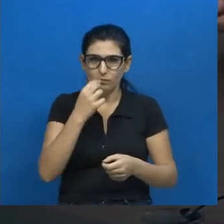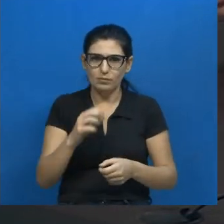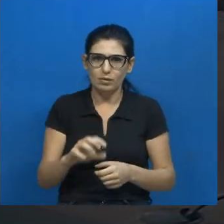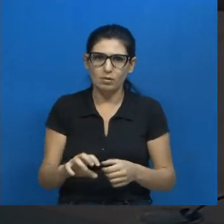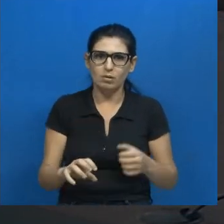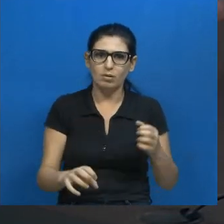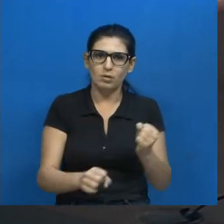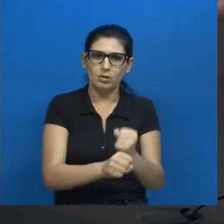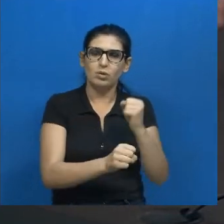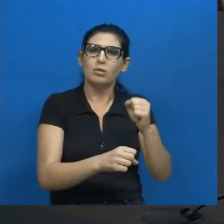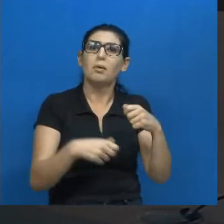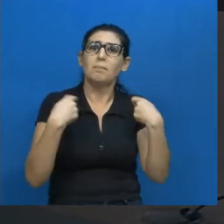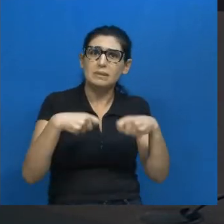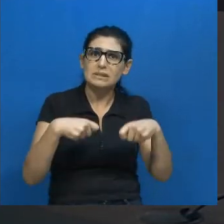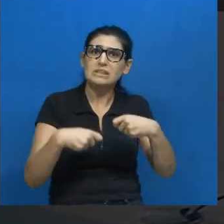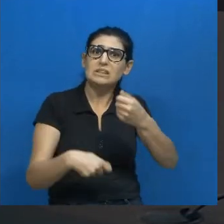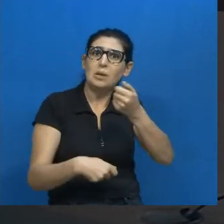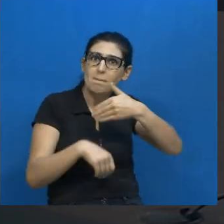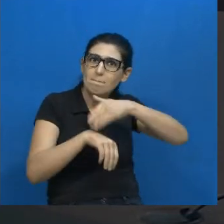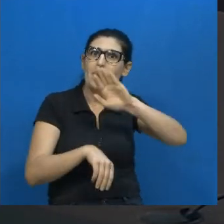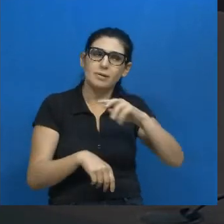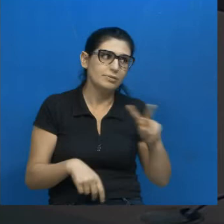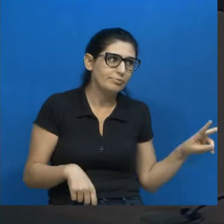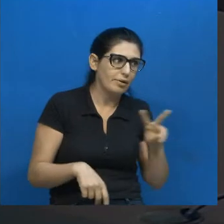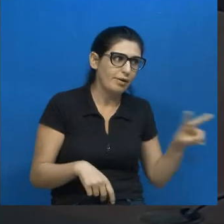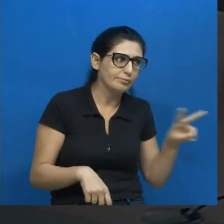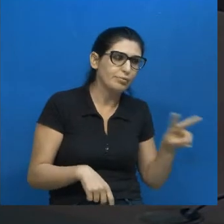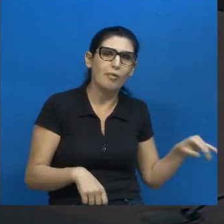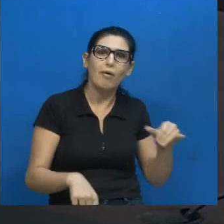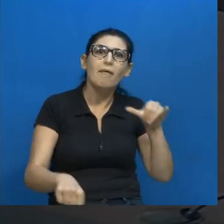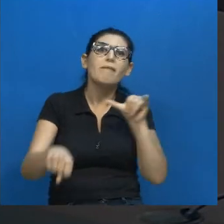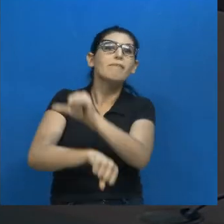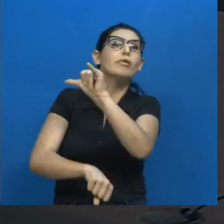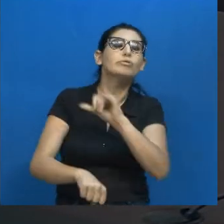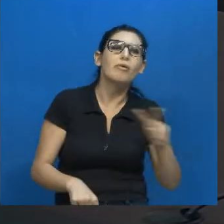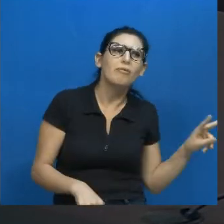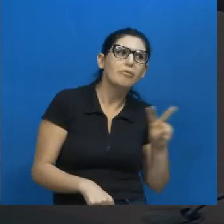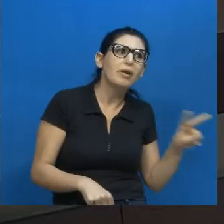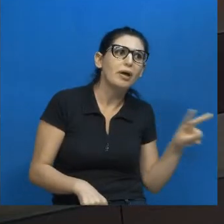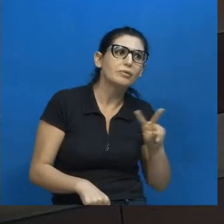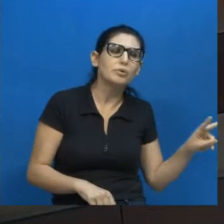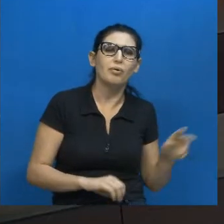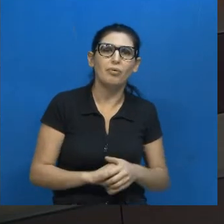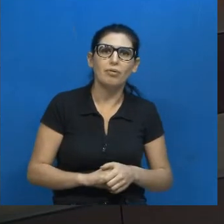aqui, é de todos os vereadores, porque na hora de falar da tribuna, eles vêm falar e não aparecem na audiência.